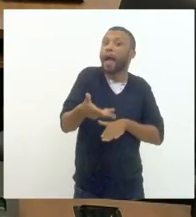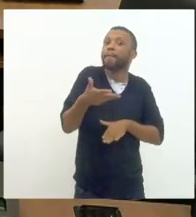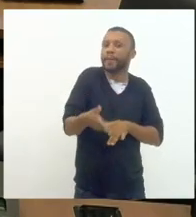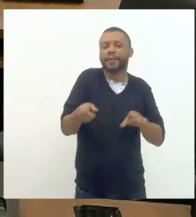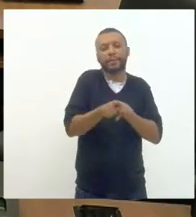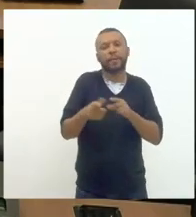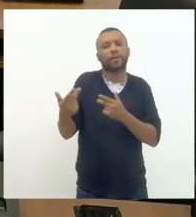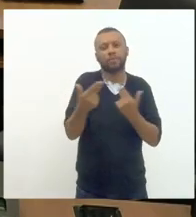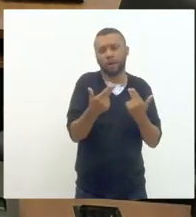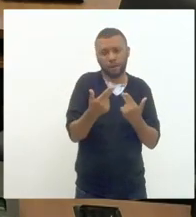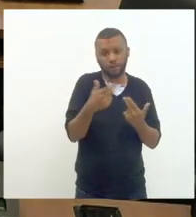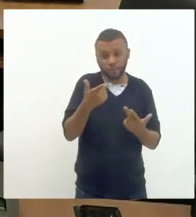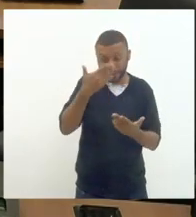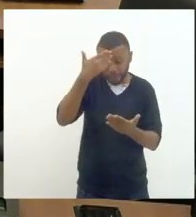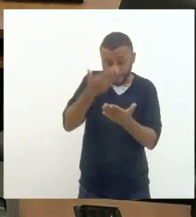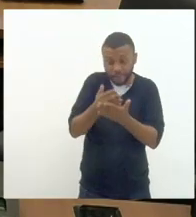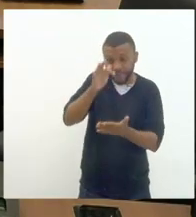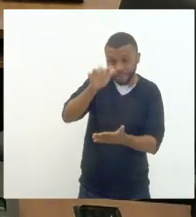ficar certo que um dia chegaremos.